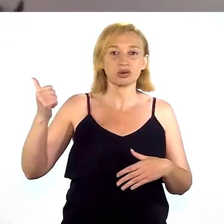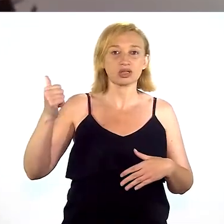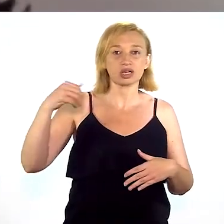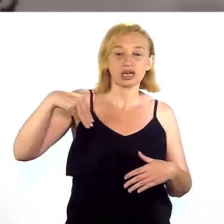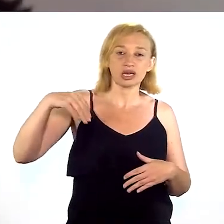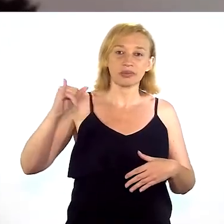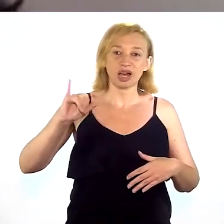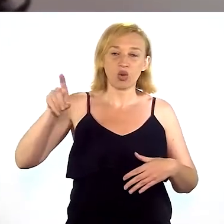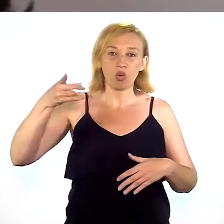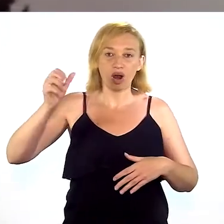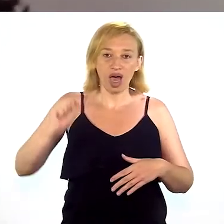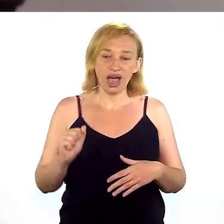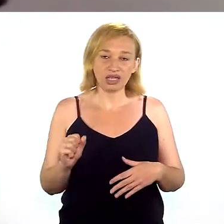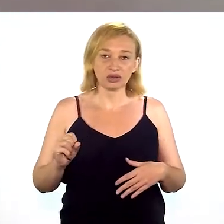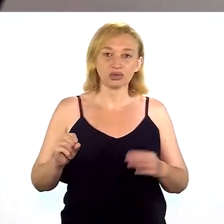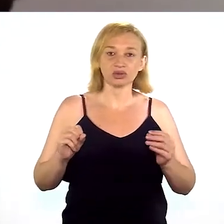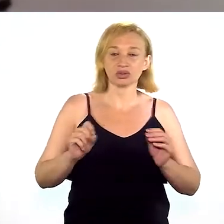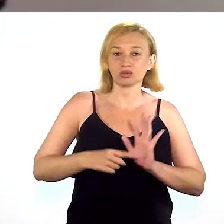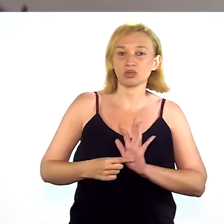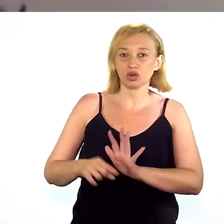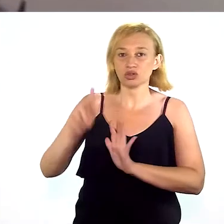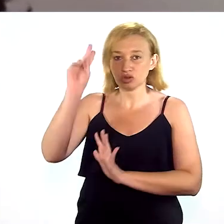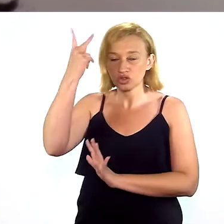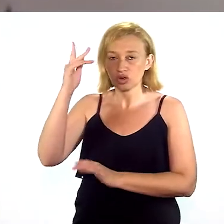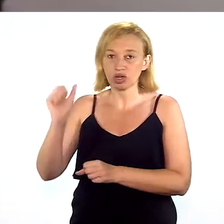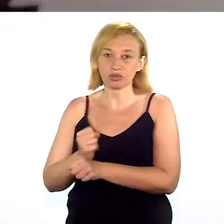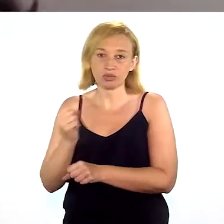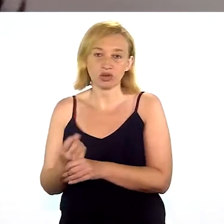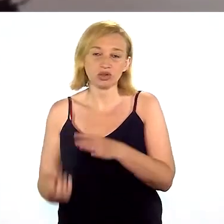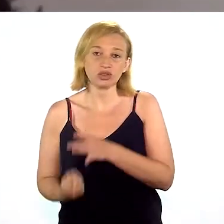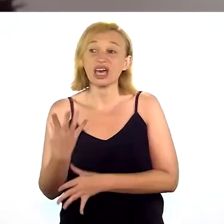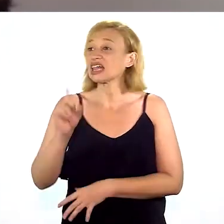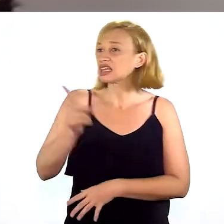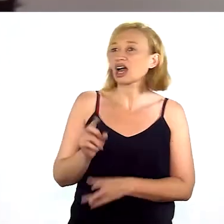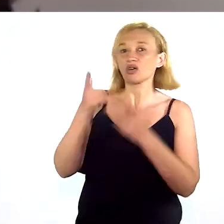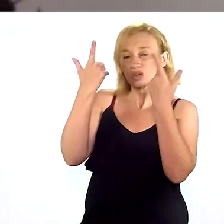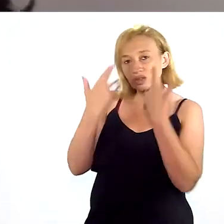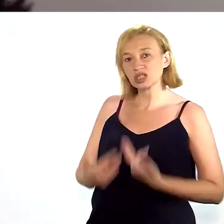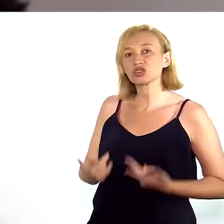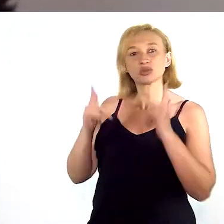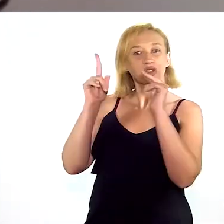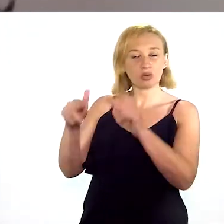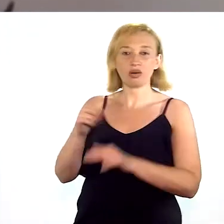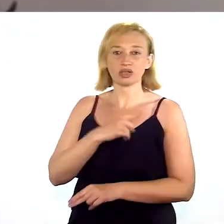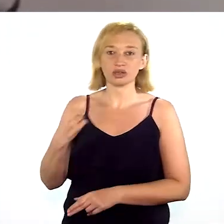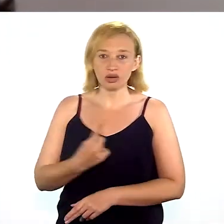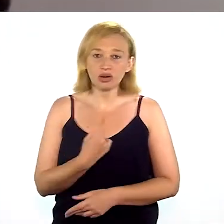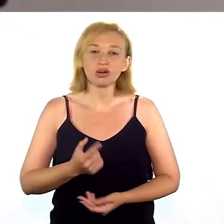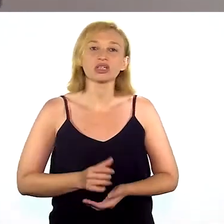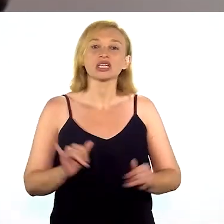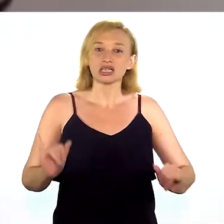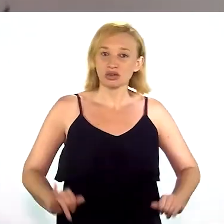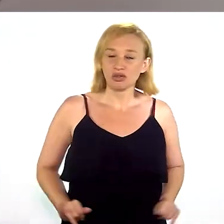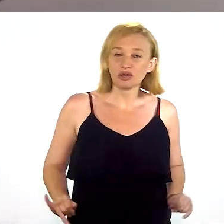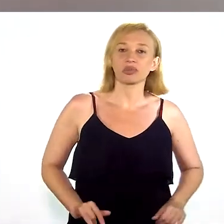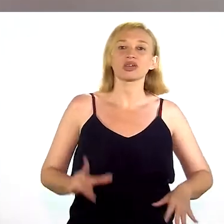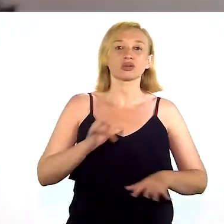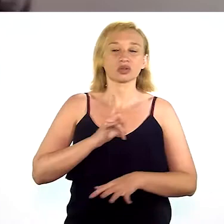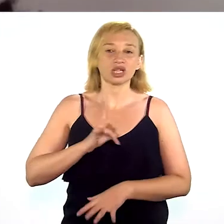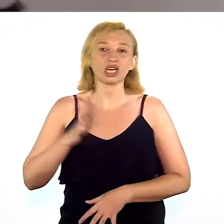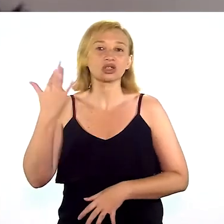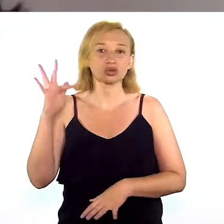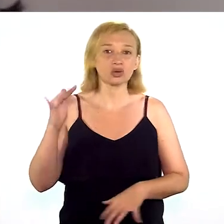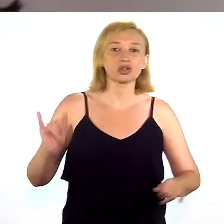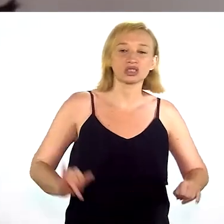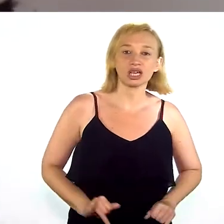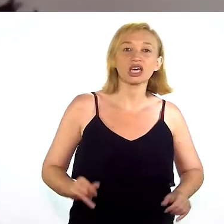ícones imaculados, né, que desce ali a história, eles produzem obras. Não, eles são seres humanos, com suas dores, com suas